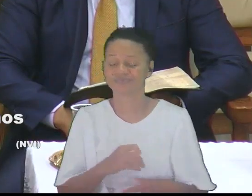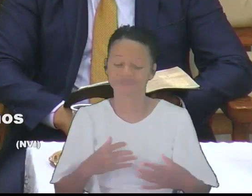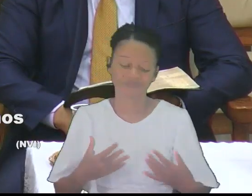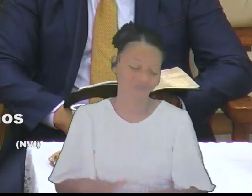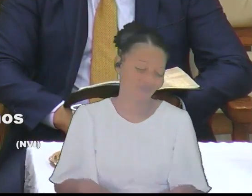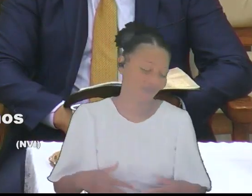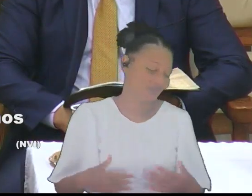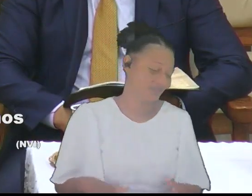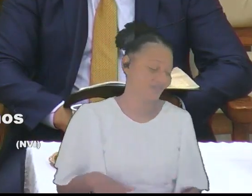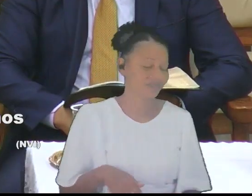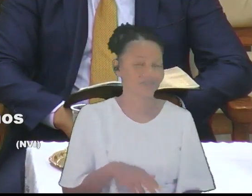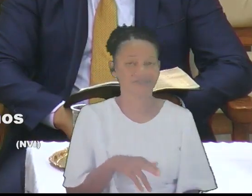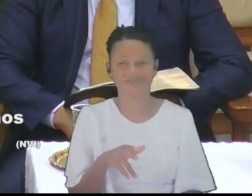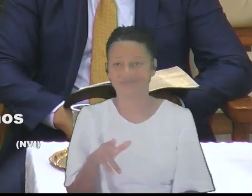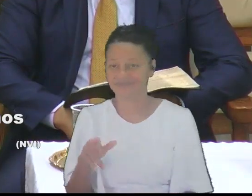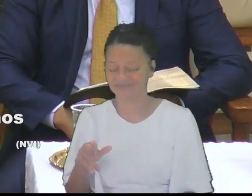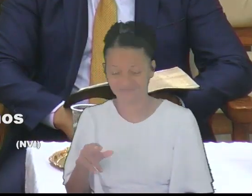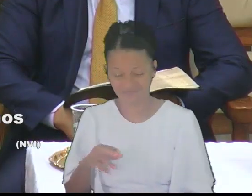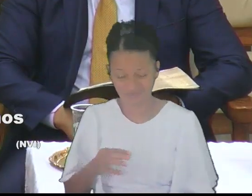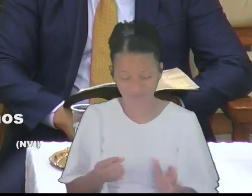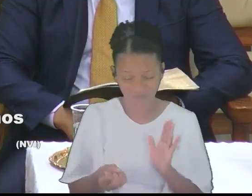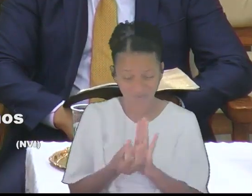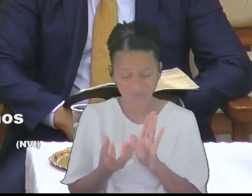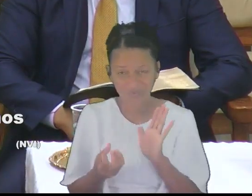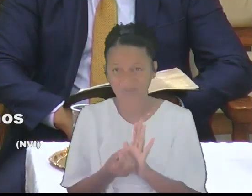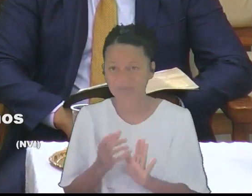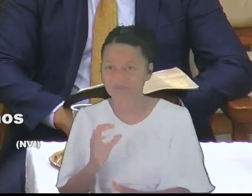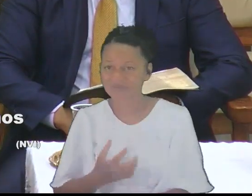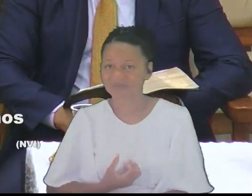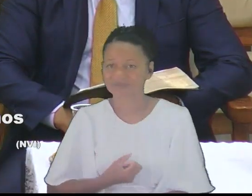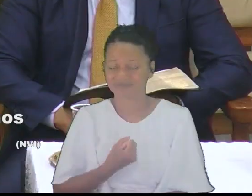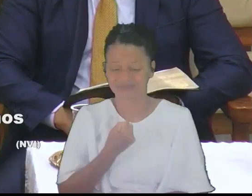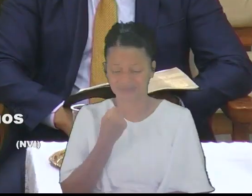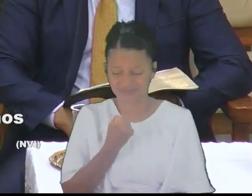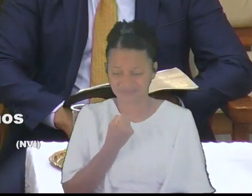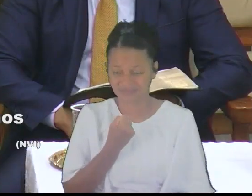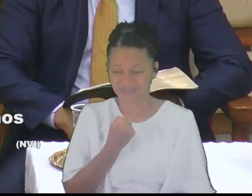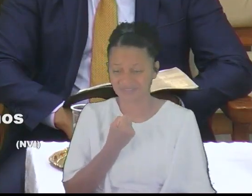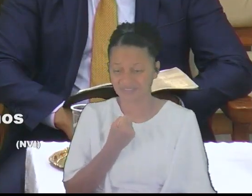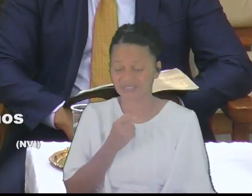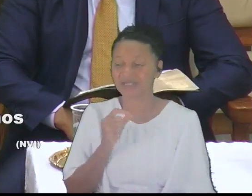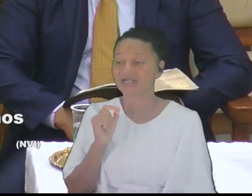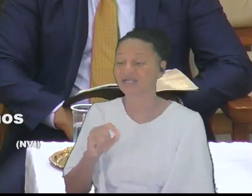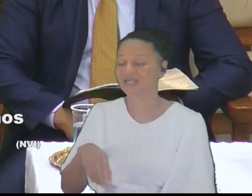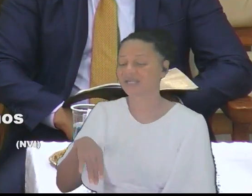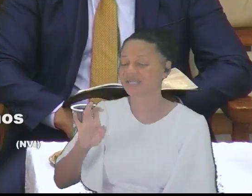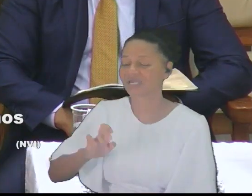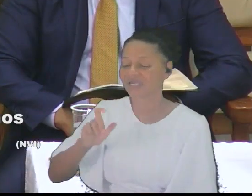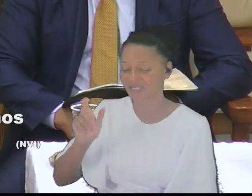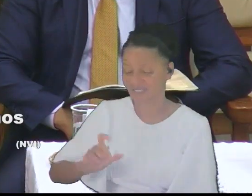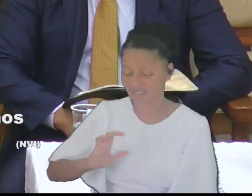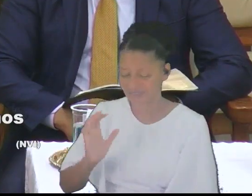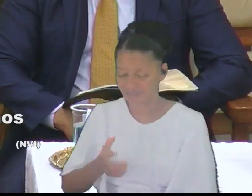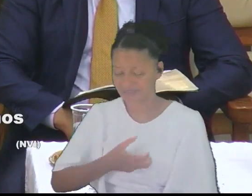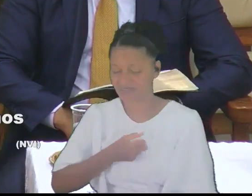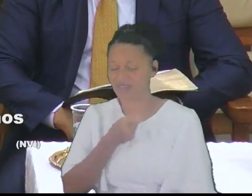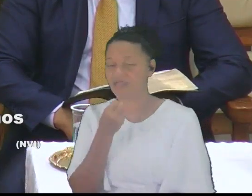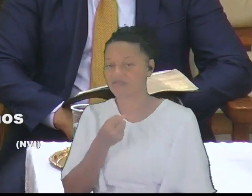Irmão, obra não salva. Quem salva é o novo e vivo caminho que Jesus abriu no